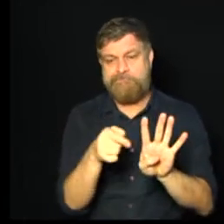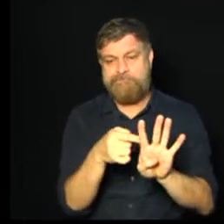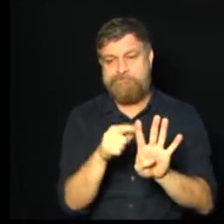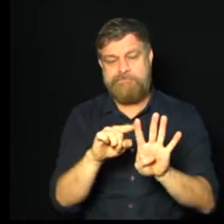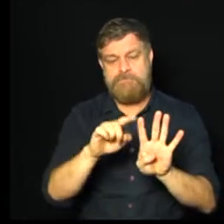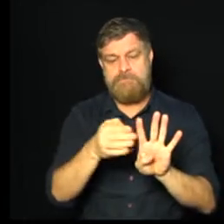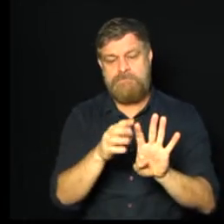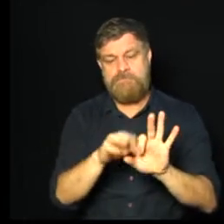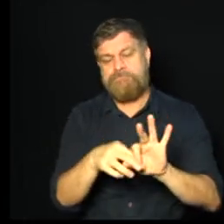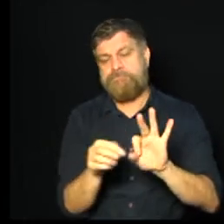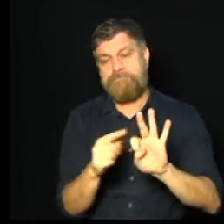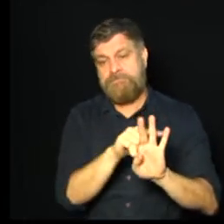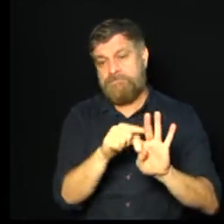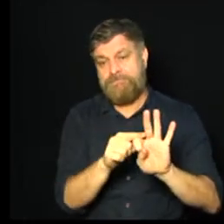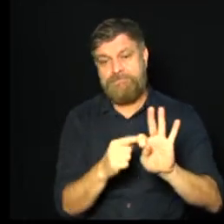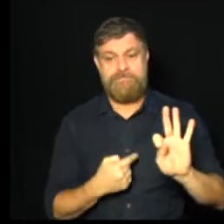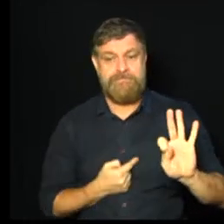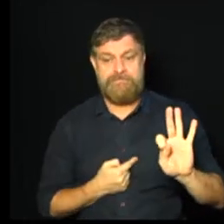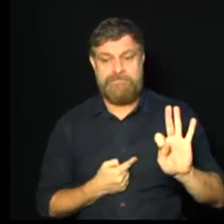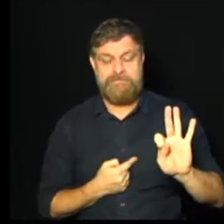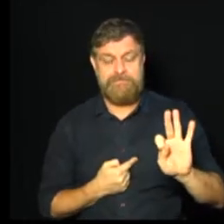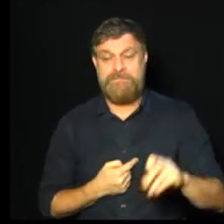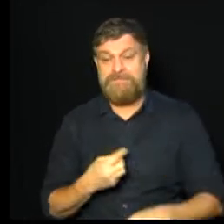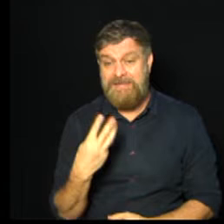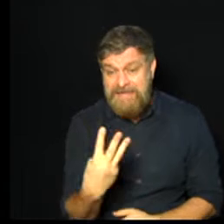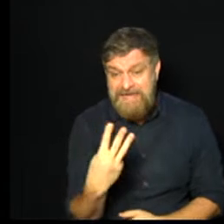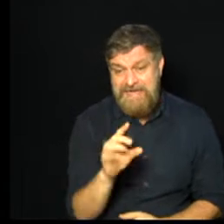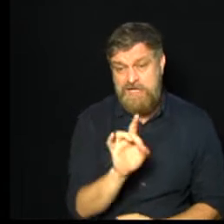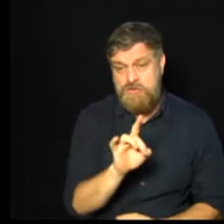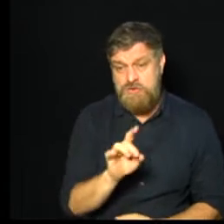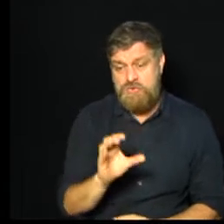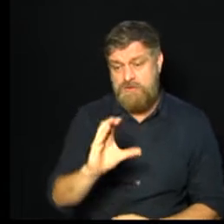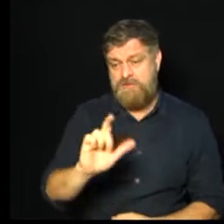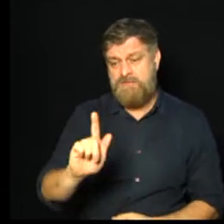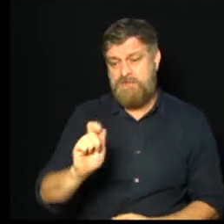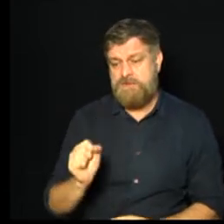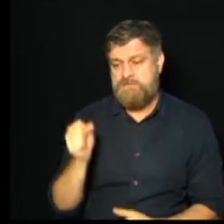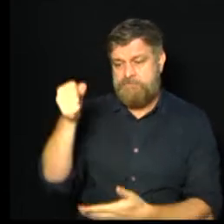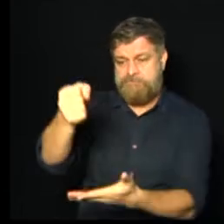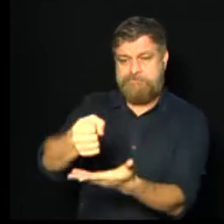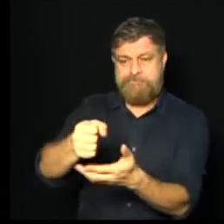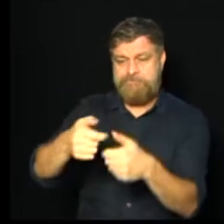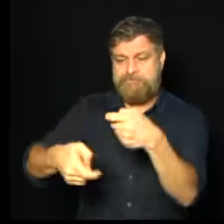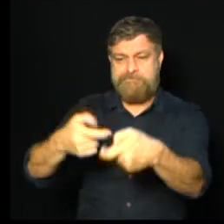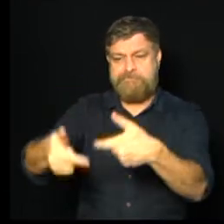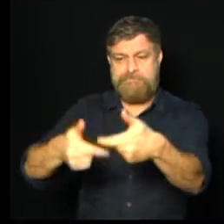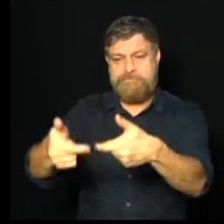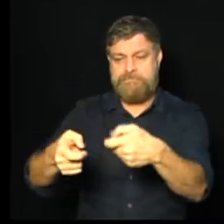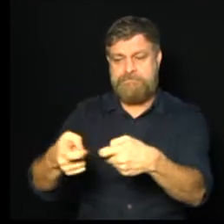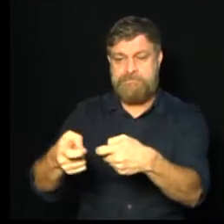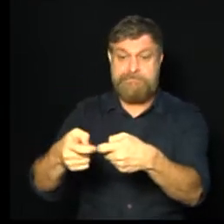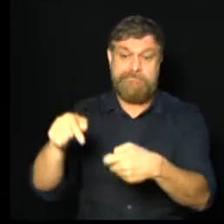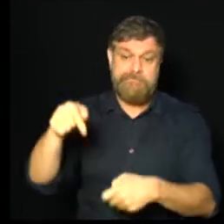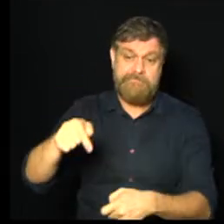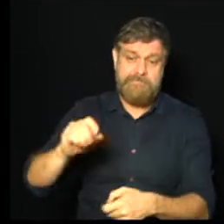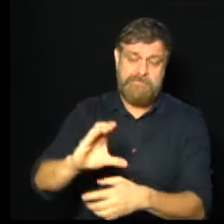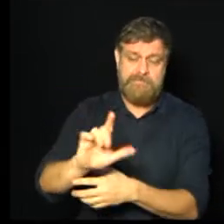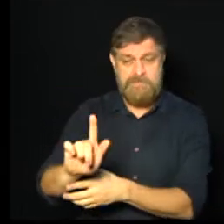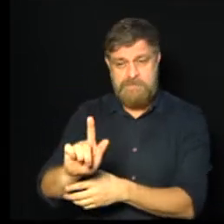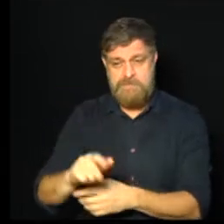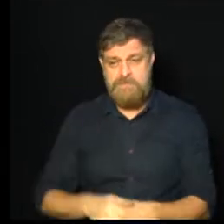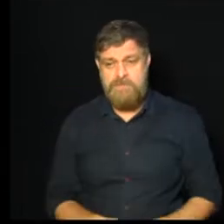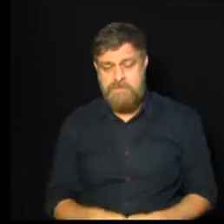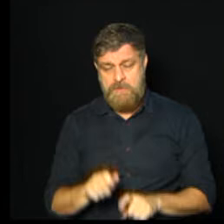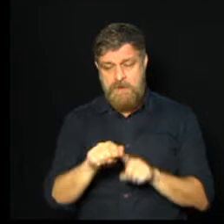Então, na prática, tivemos 3 médicos alocados no Campo Grande. Em setembro de 21, realizamos um